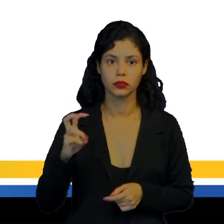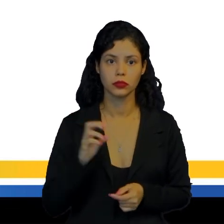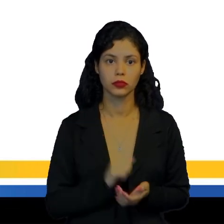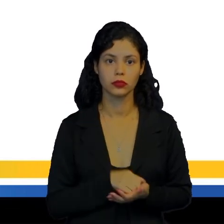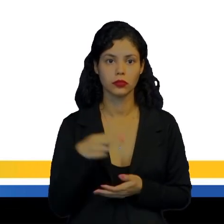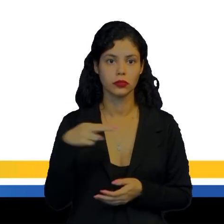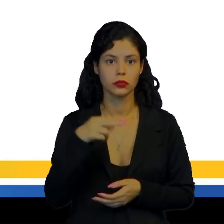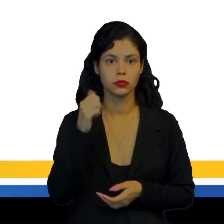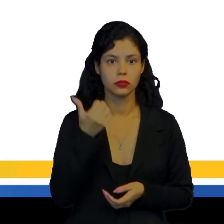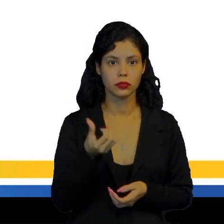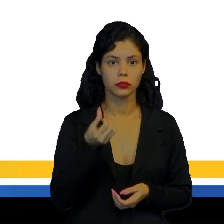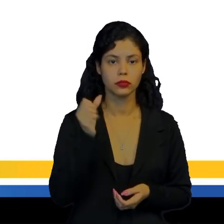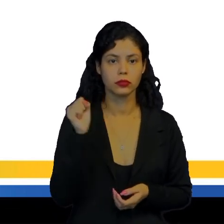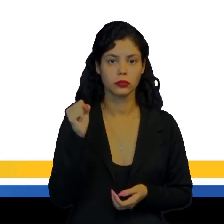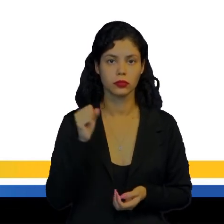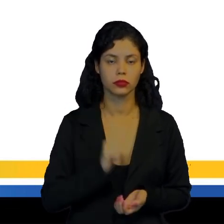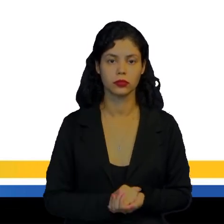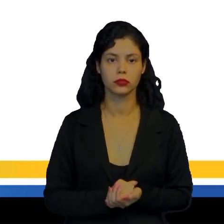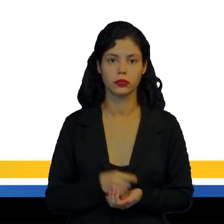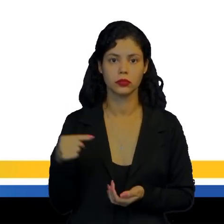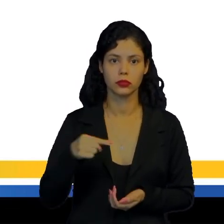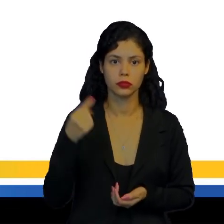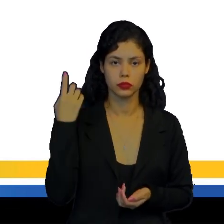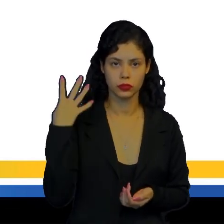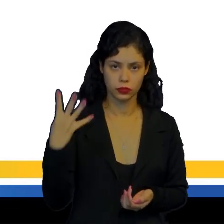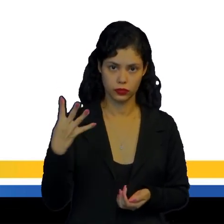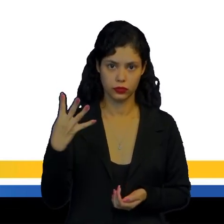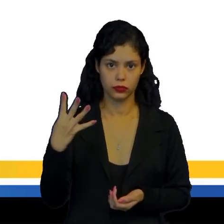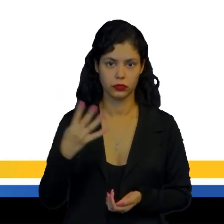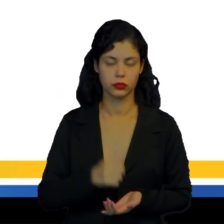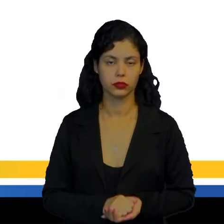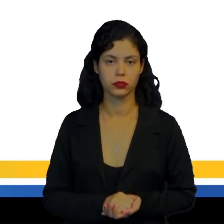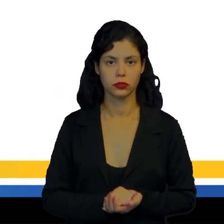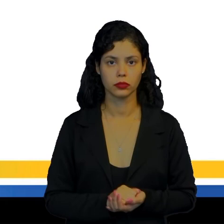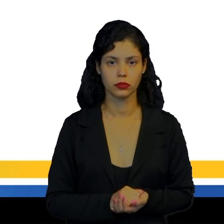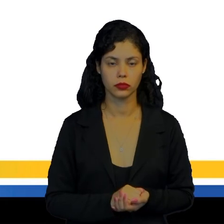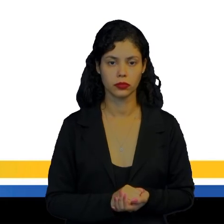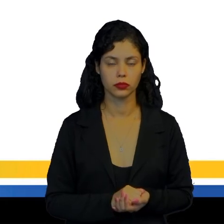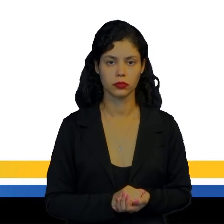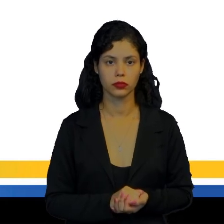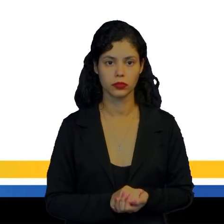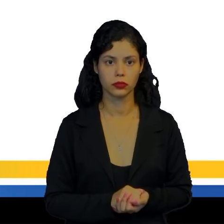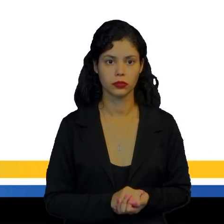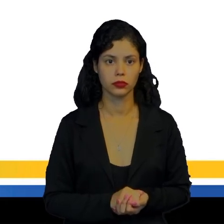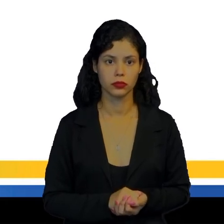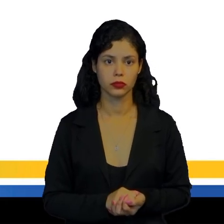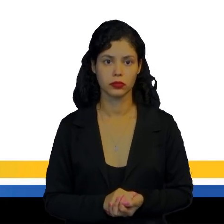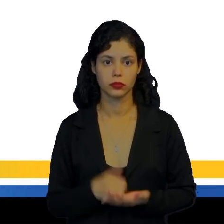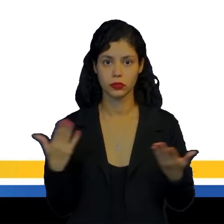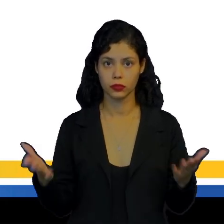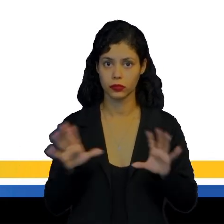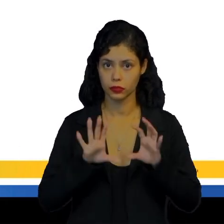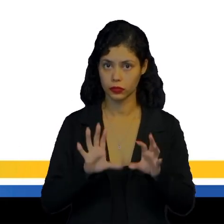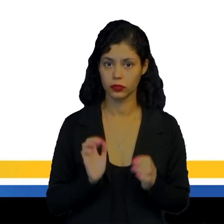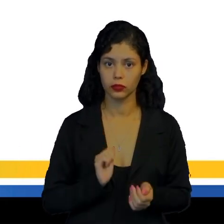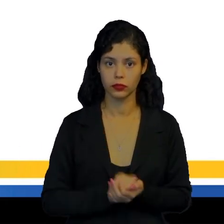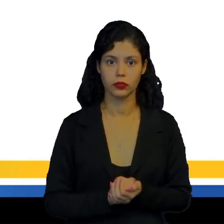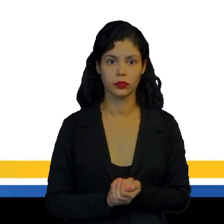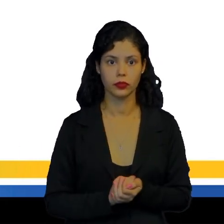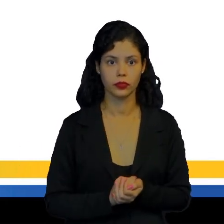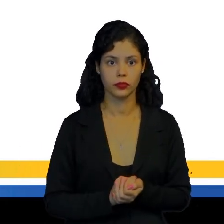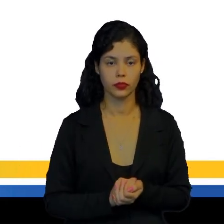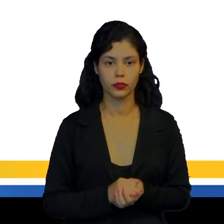menos 5 é igual a menos 8. E menos 8 dividido para 2 é igual a menos 4. Logo, desse modo